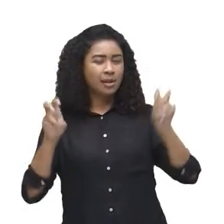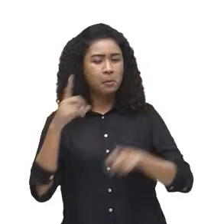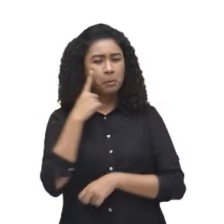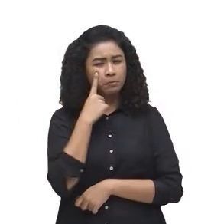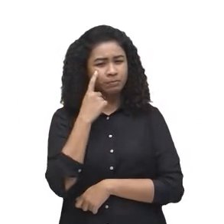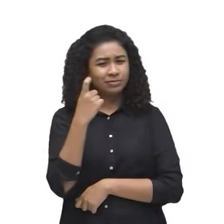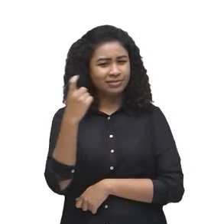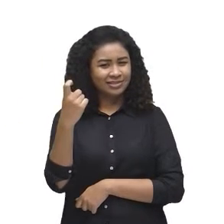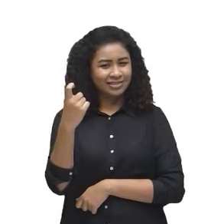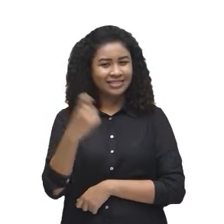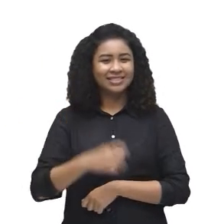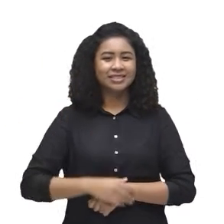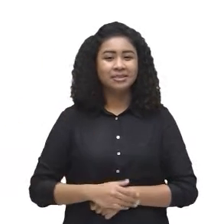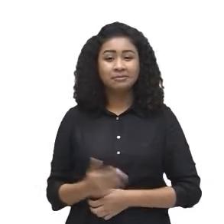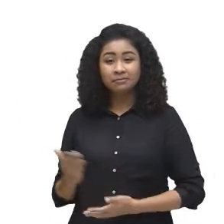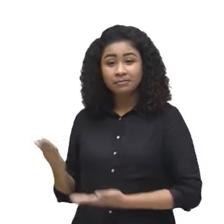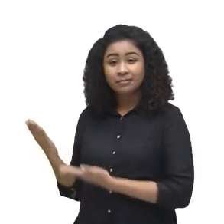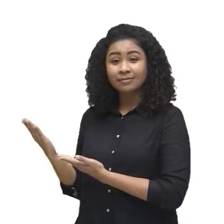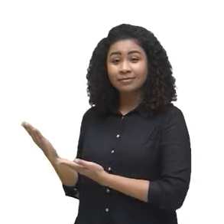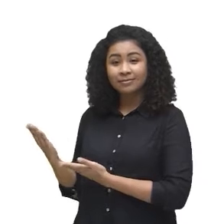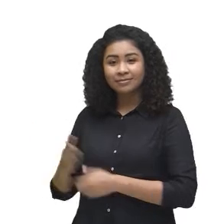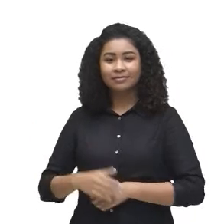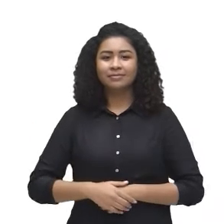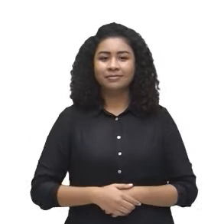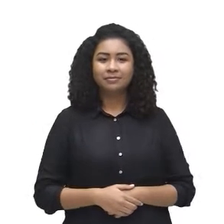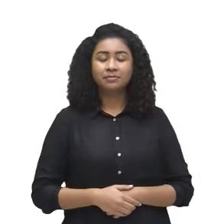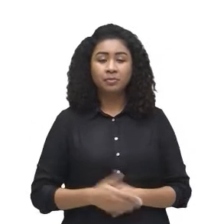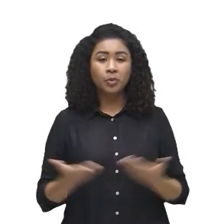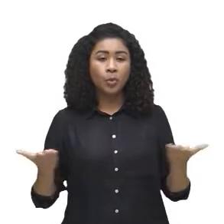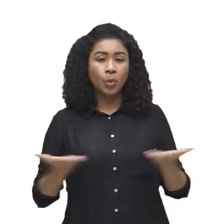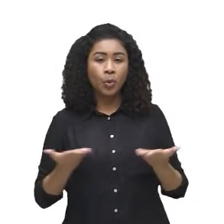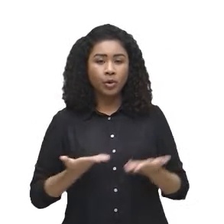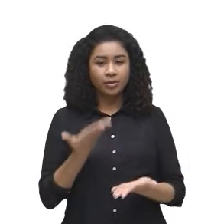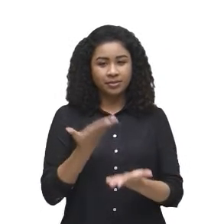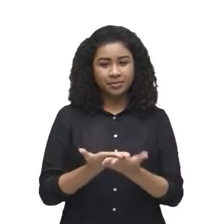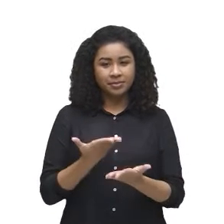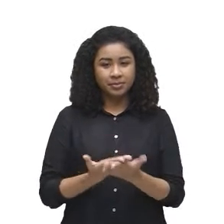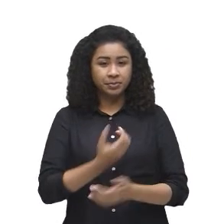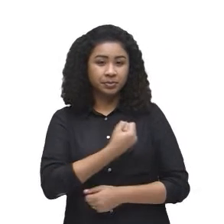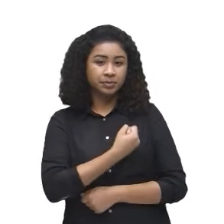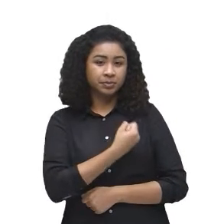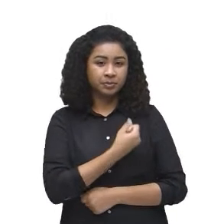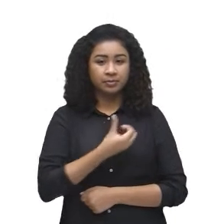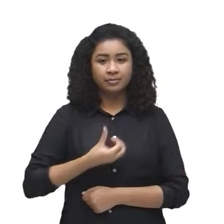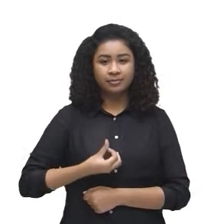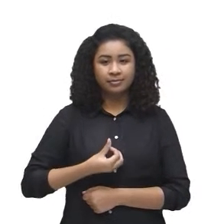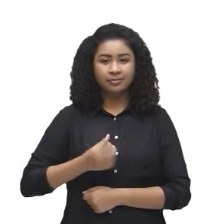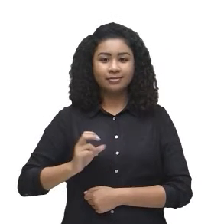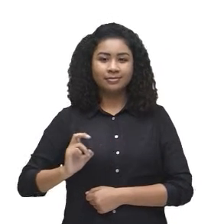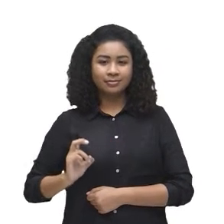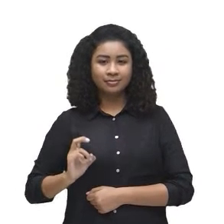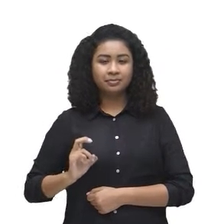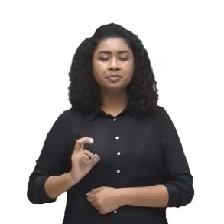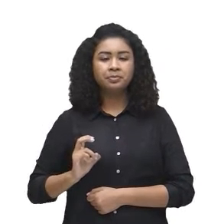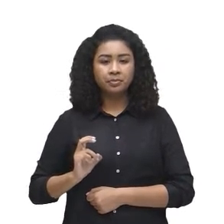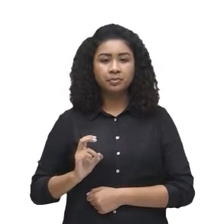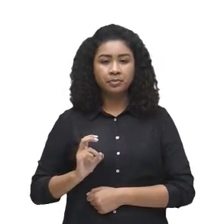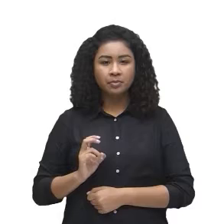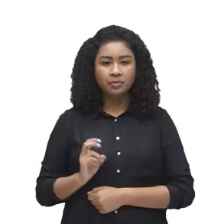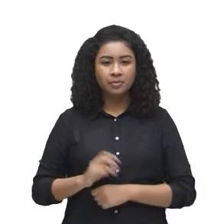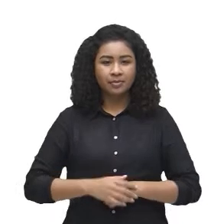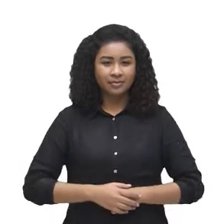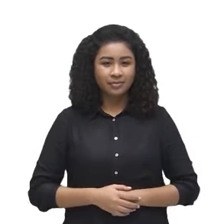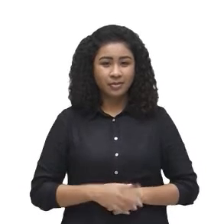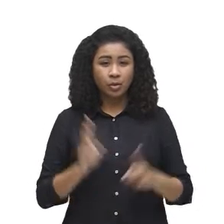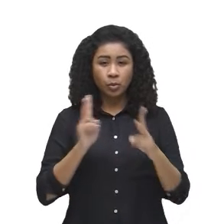conteúdo? Hoje nós vamos falar, na aula 65, sobre lutas de outras culturas. Tá bom? Então, o